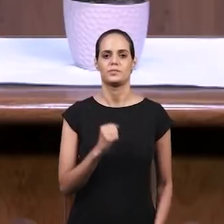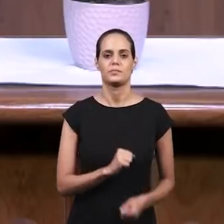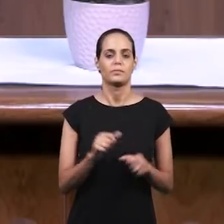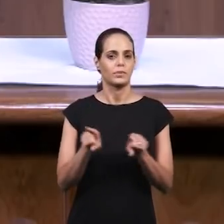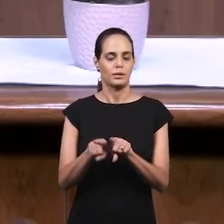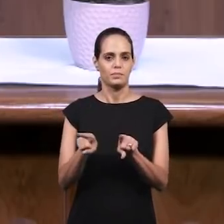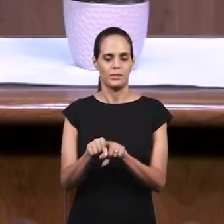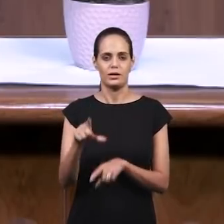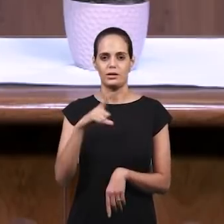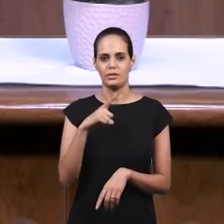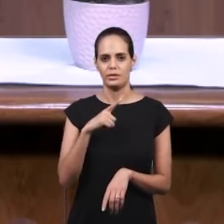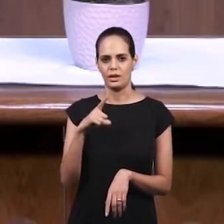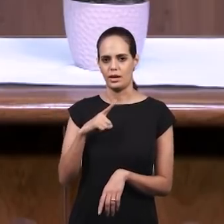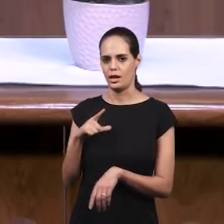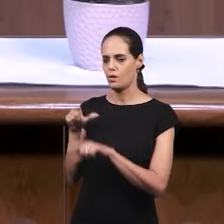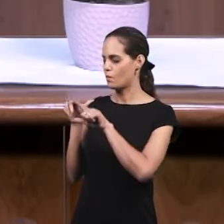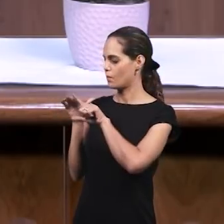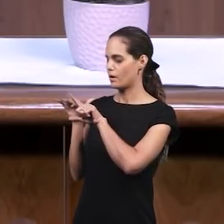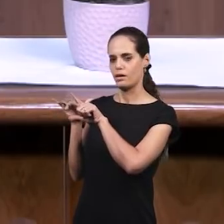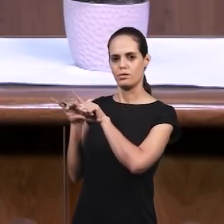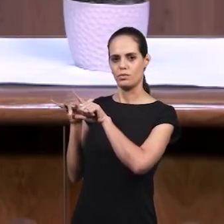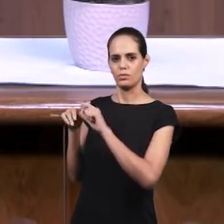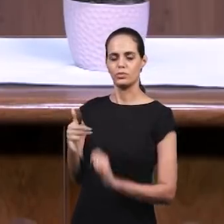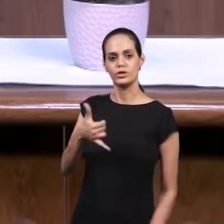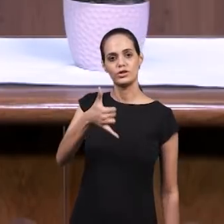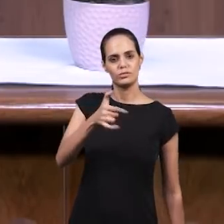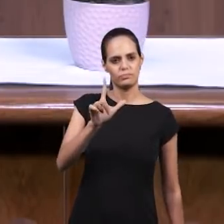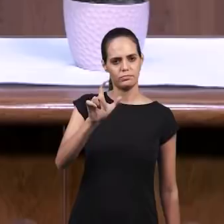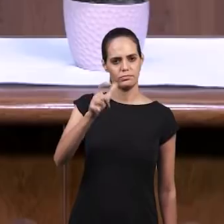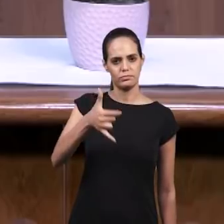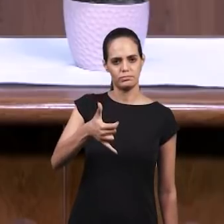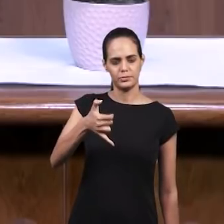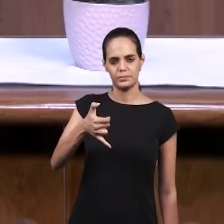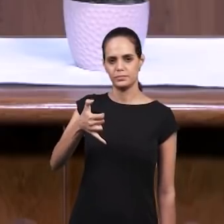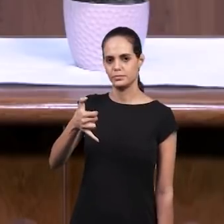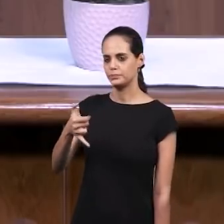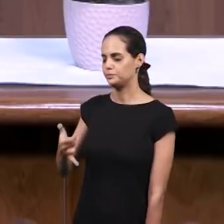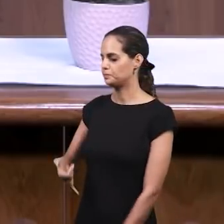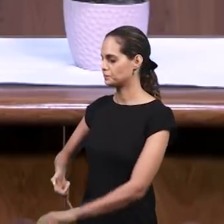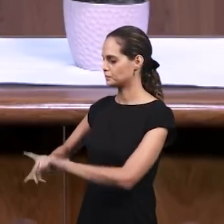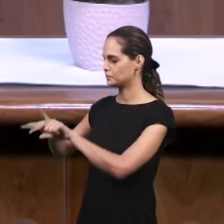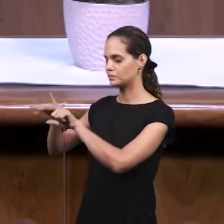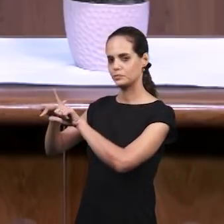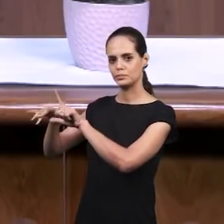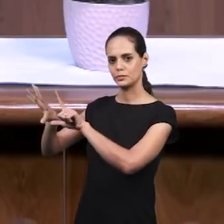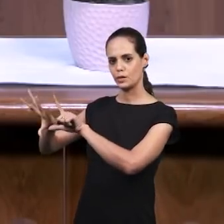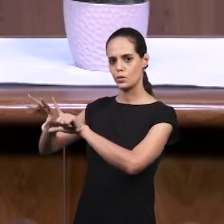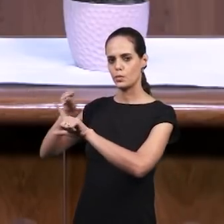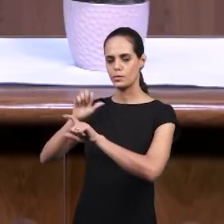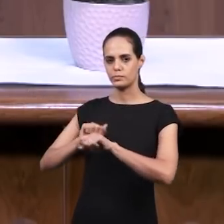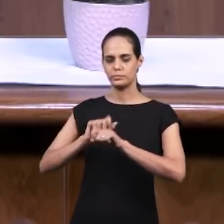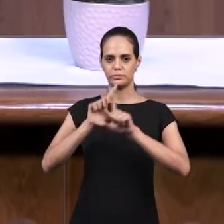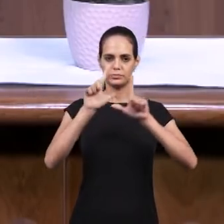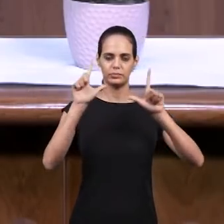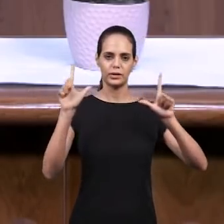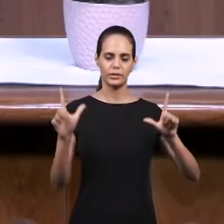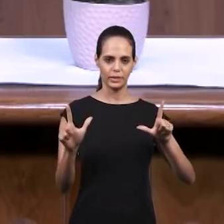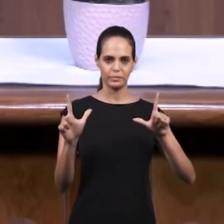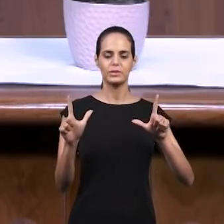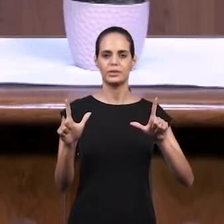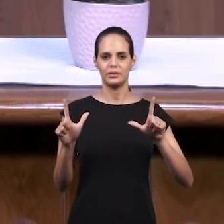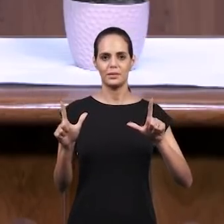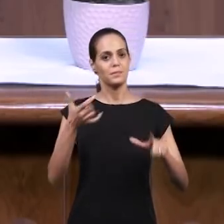importante. Há também aqui ao lado do número um QR Code. Você também pode apontar a câmera do seu celular para esse QR Code e o seu celular